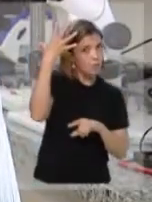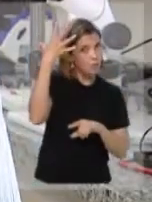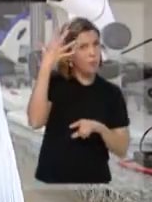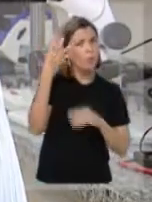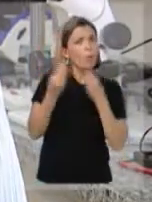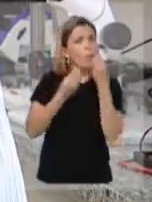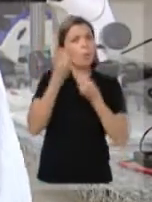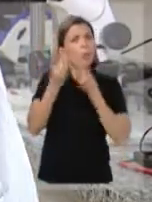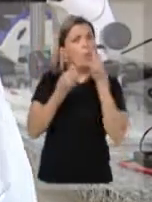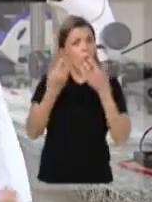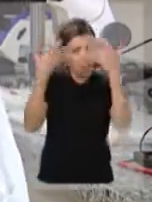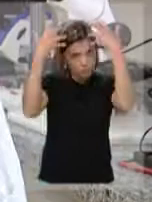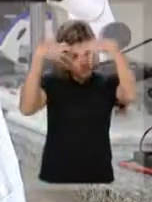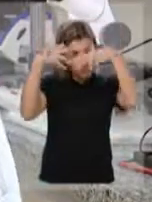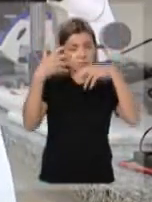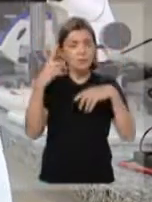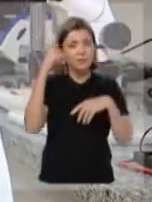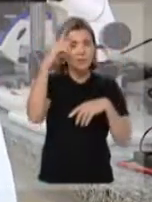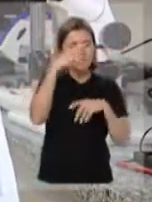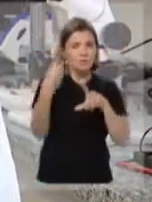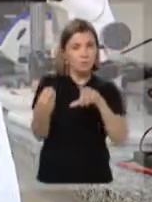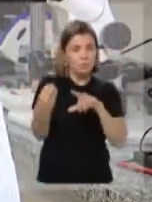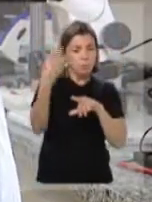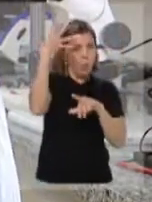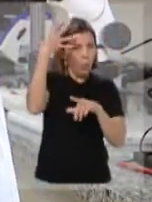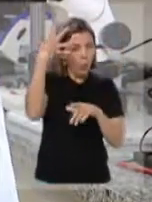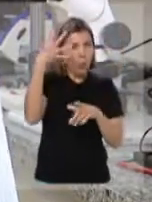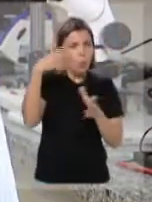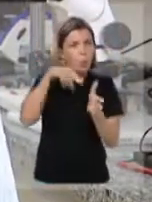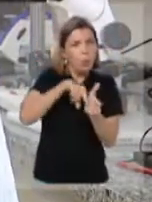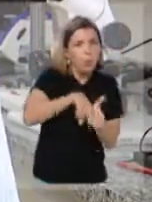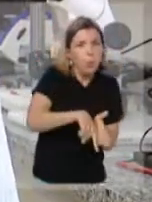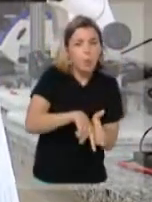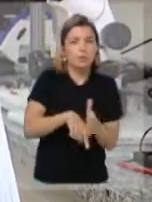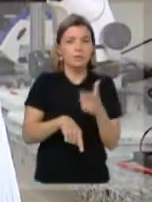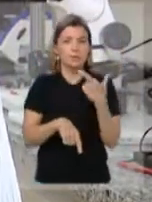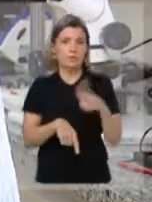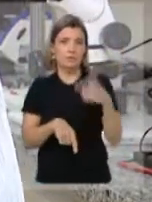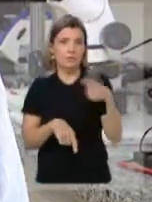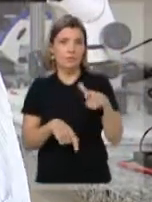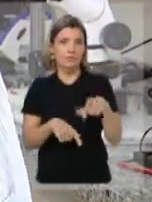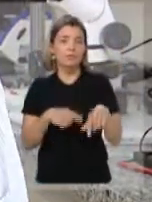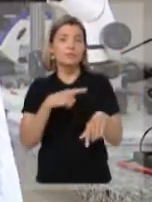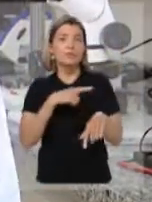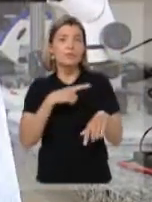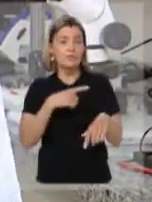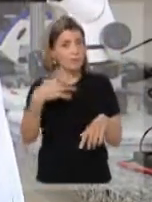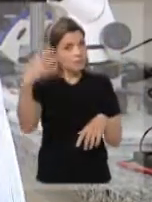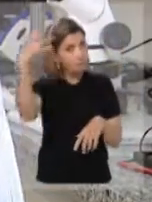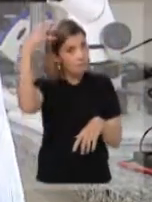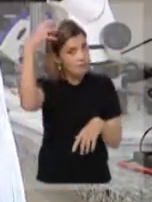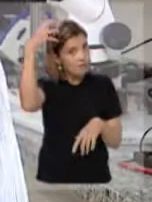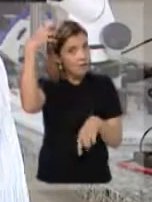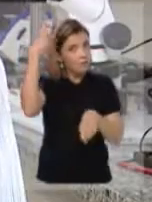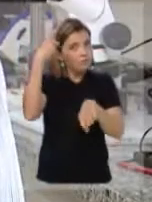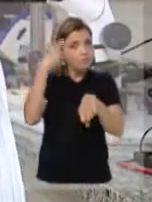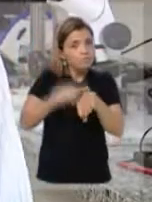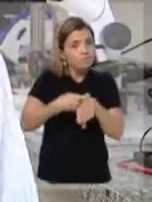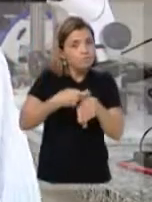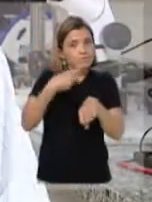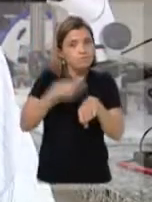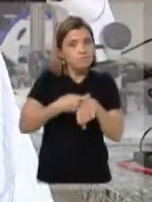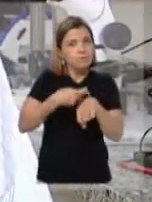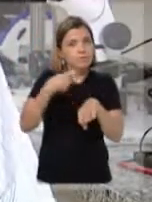vamos dizer assim, entre aspas, grosseira da atividade cerebral porque você, na realidade, está registrando a atividade do cérebro